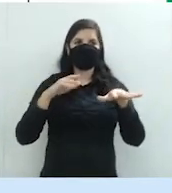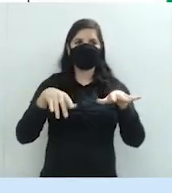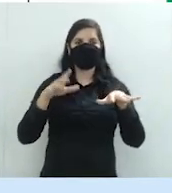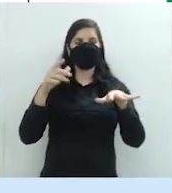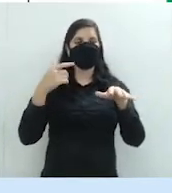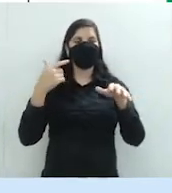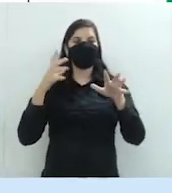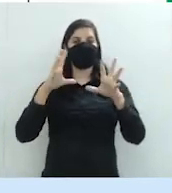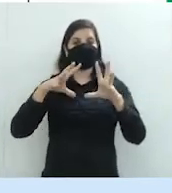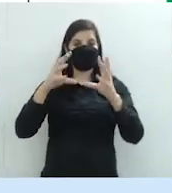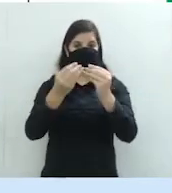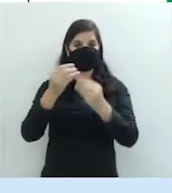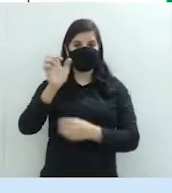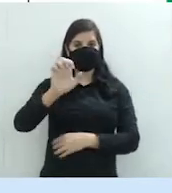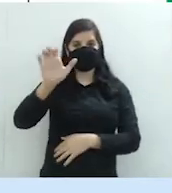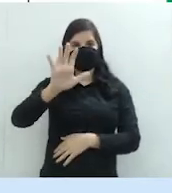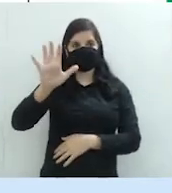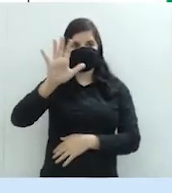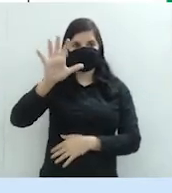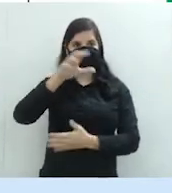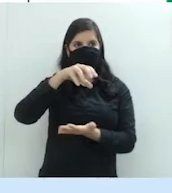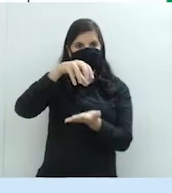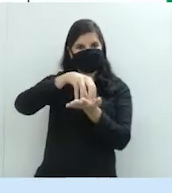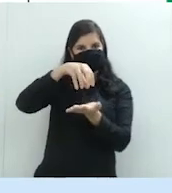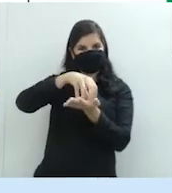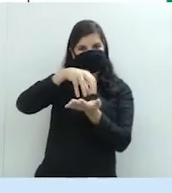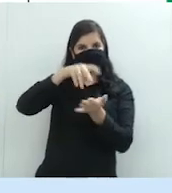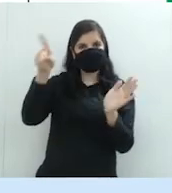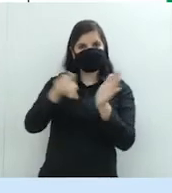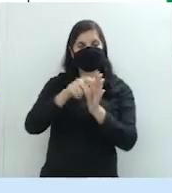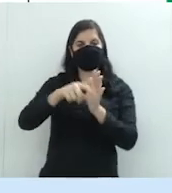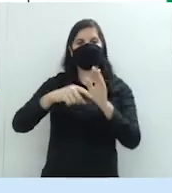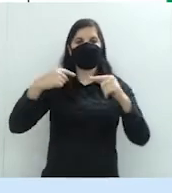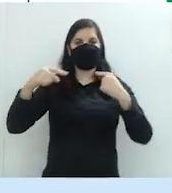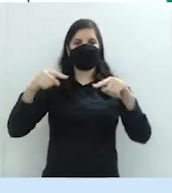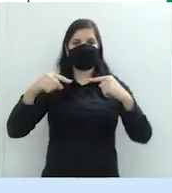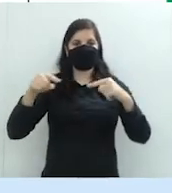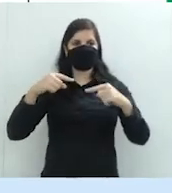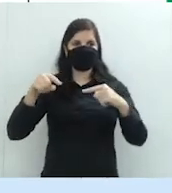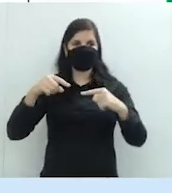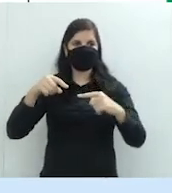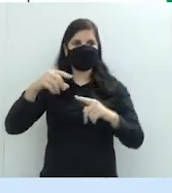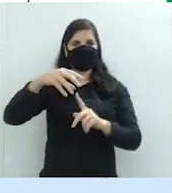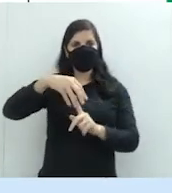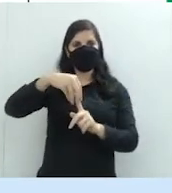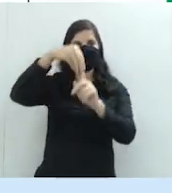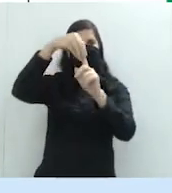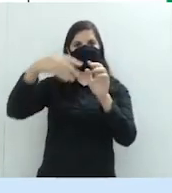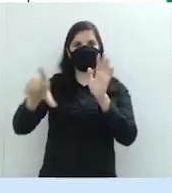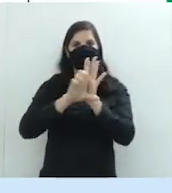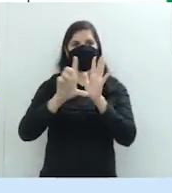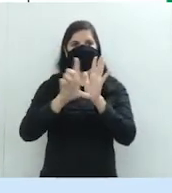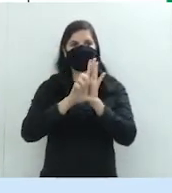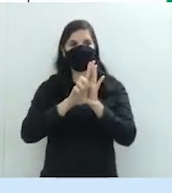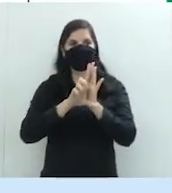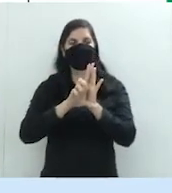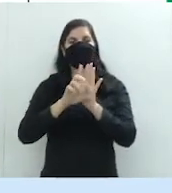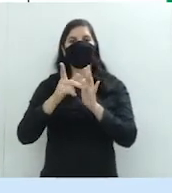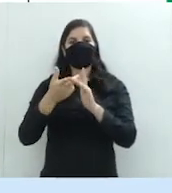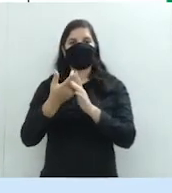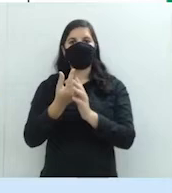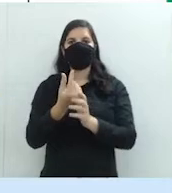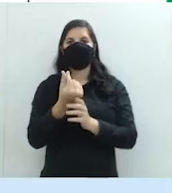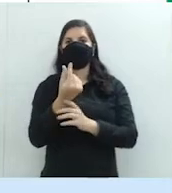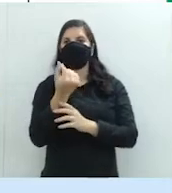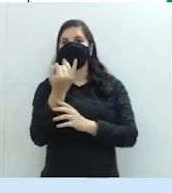ultramarina europeia, primeiro, centralização política. Unificação de quê? De leis e unidades de